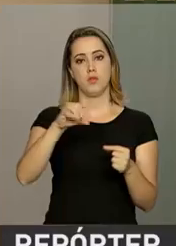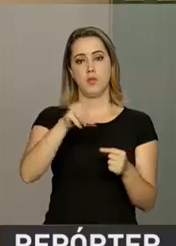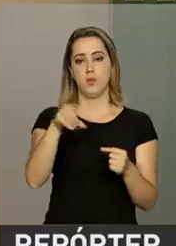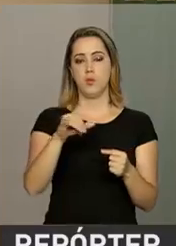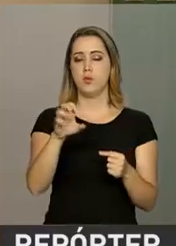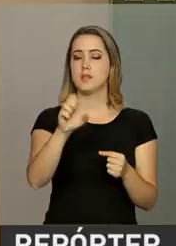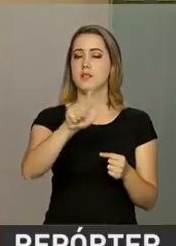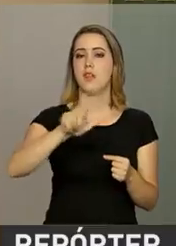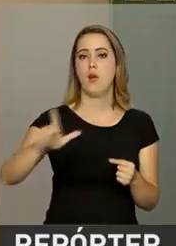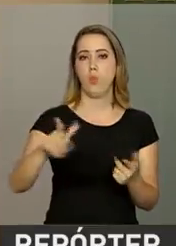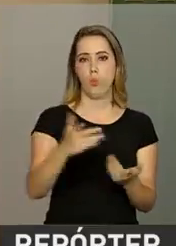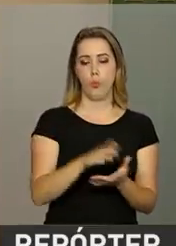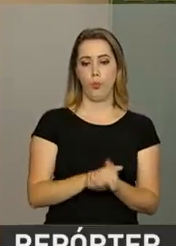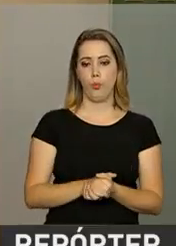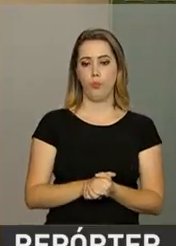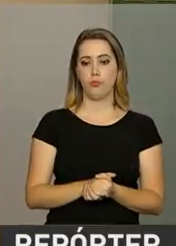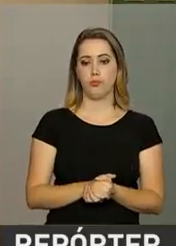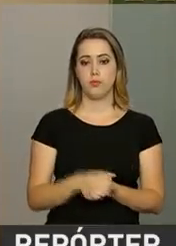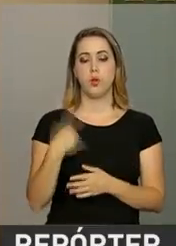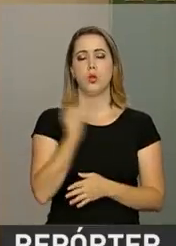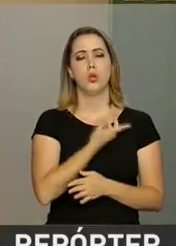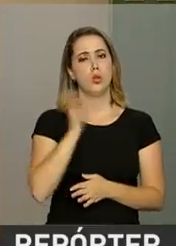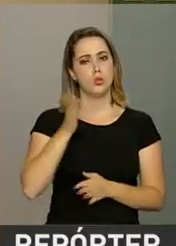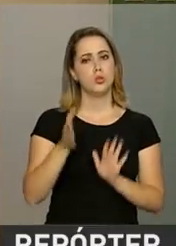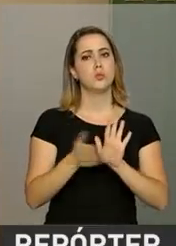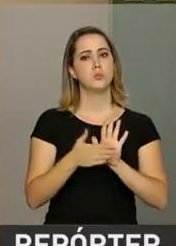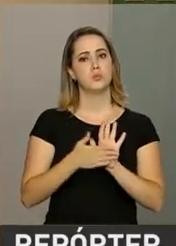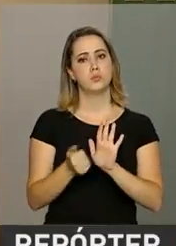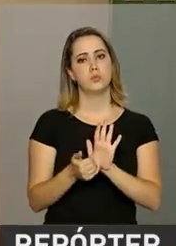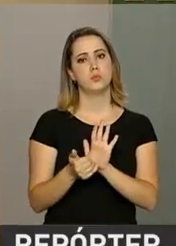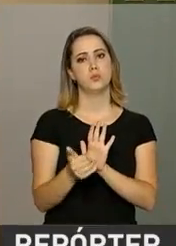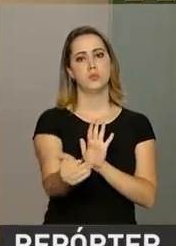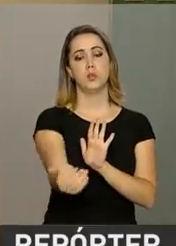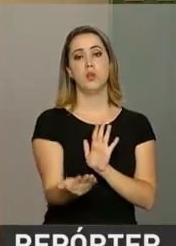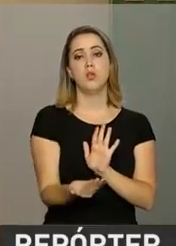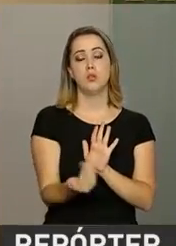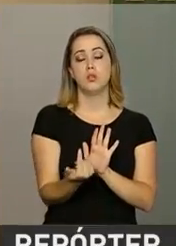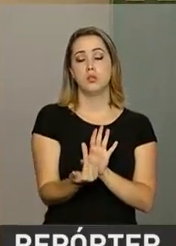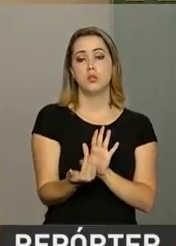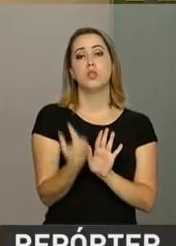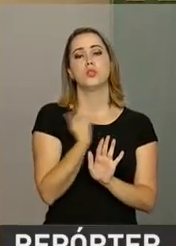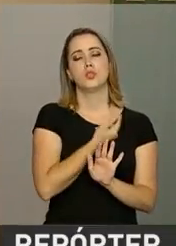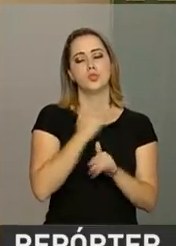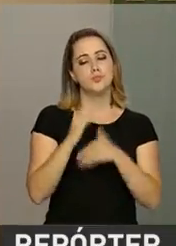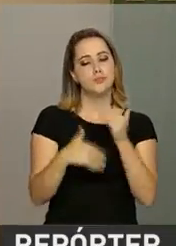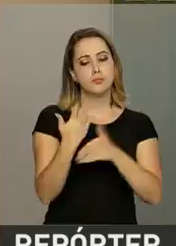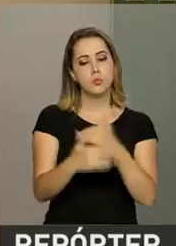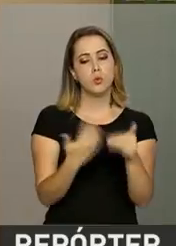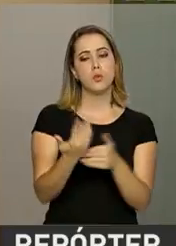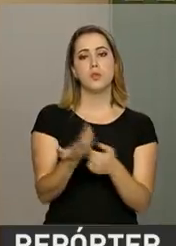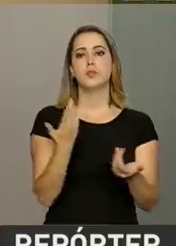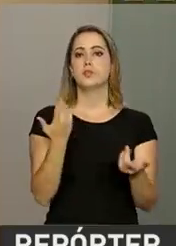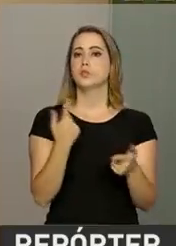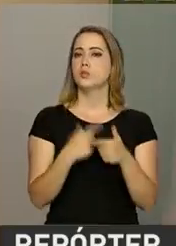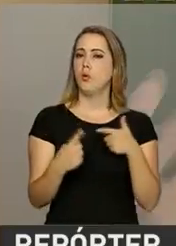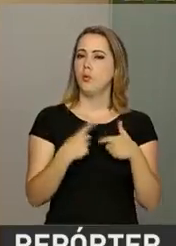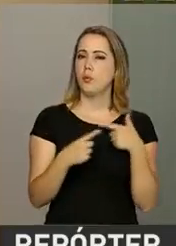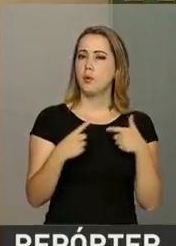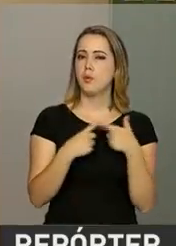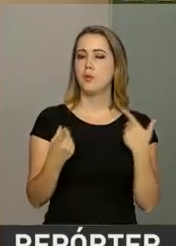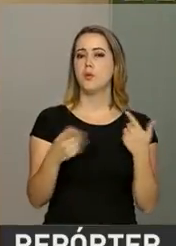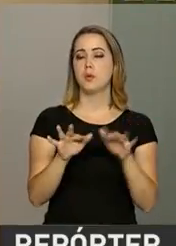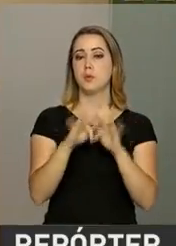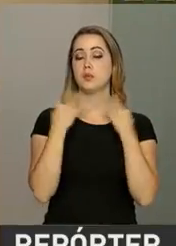Alves. Nós já temos uma proposta de ampliar. Nós estamos avançando com as questões do desbloqueio